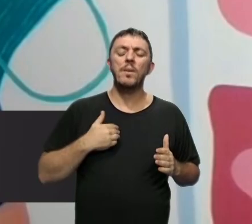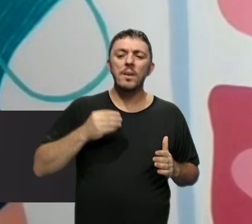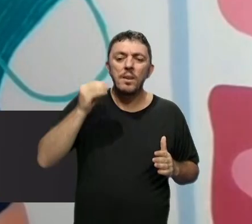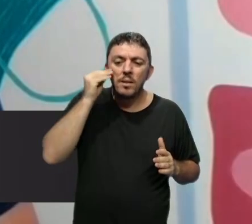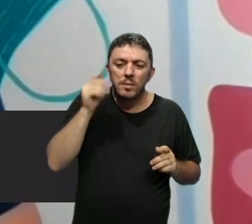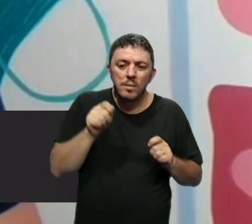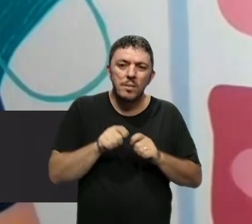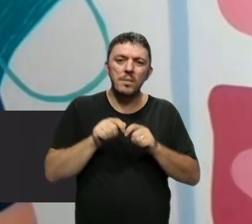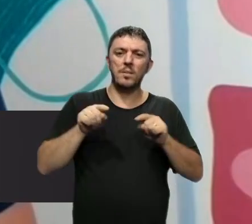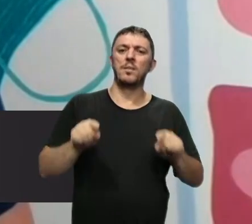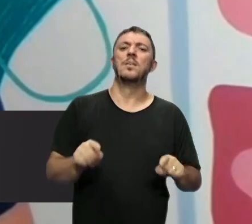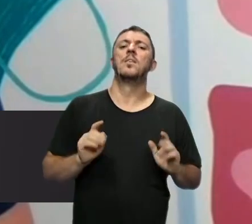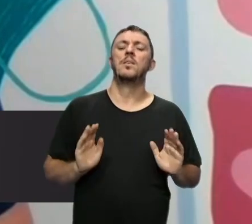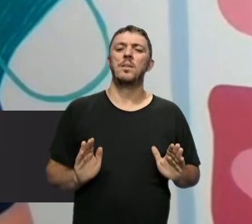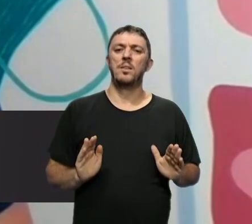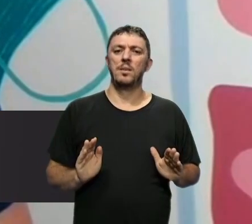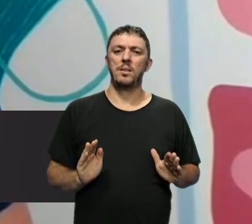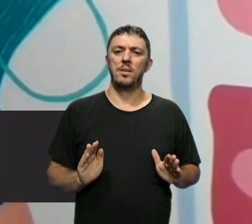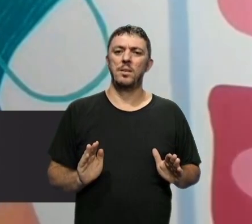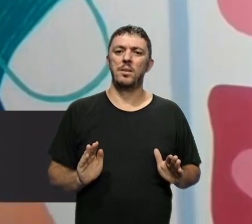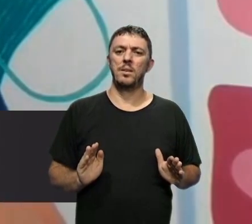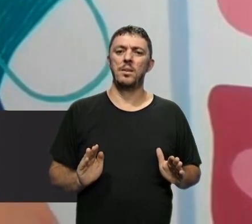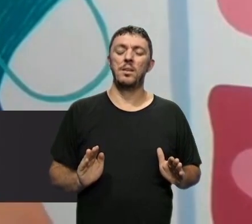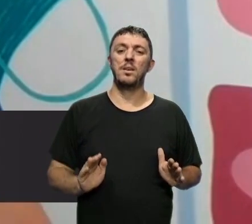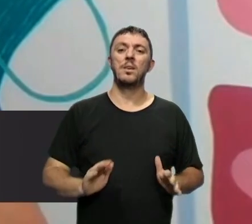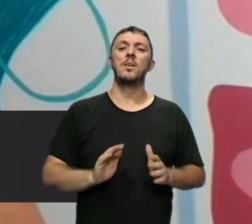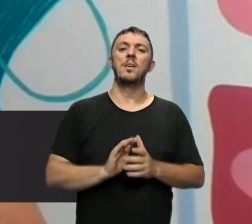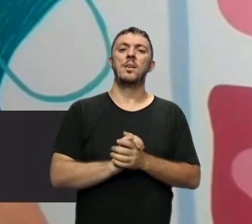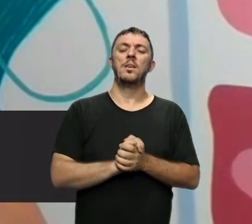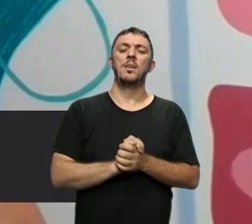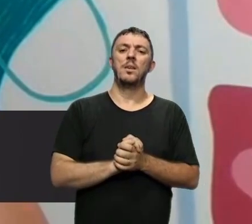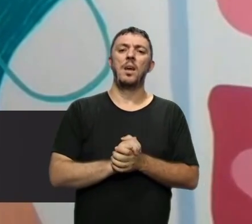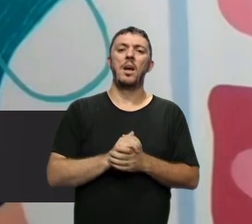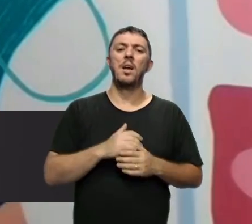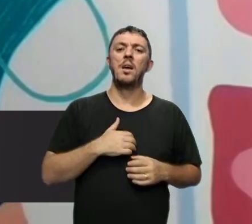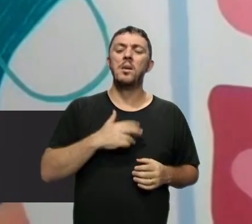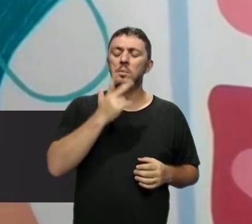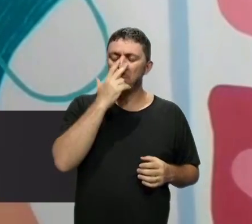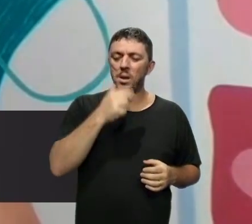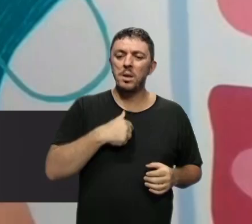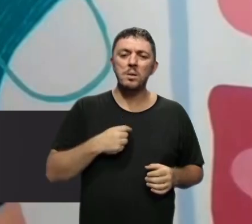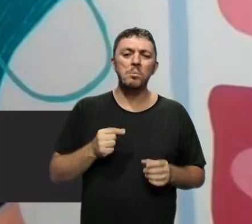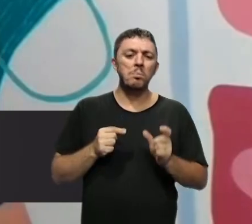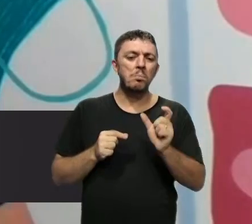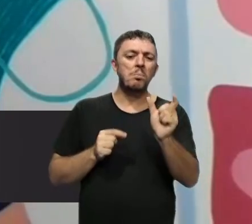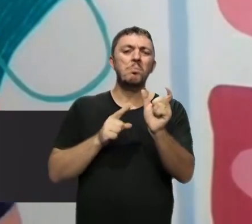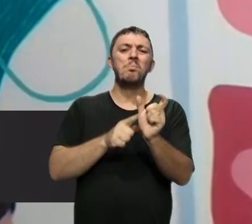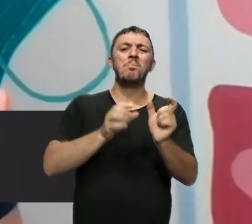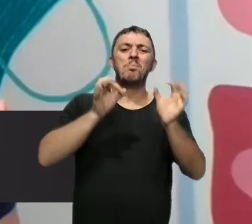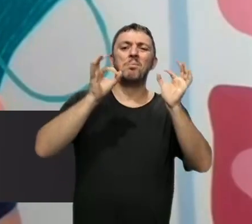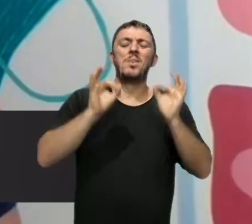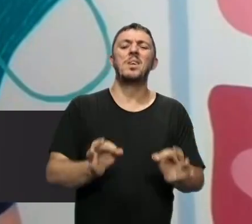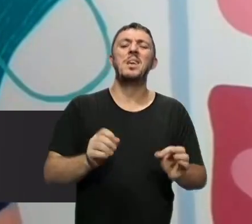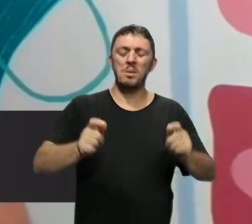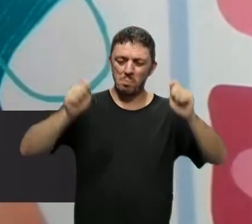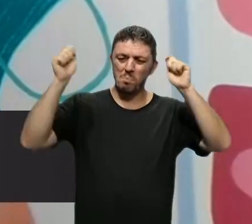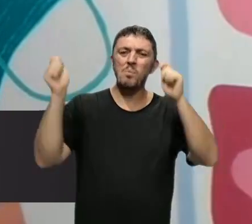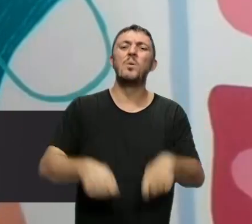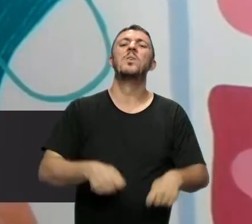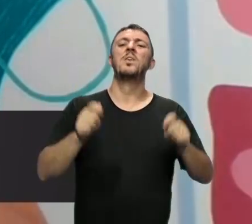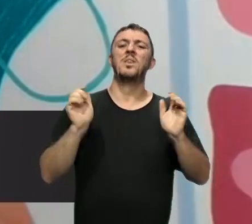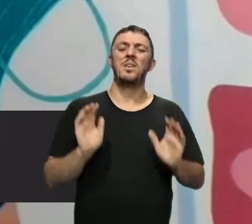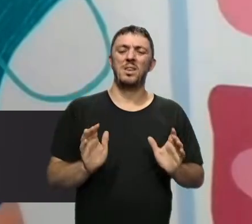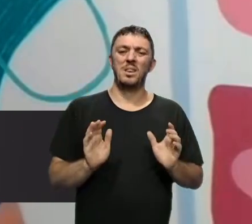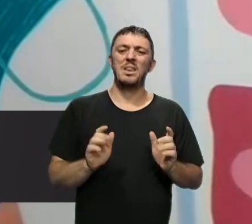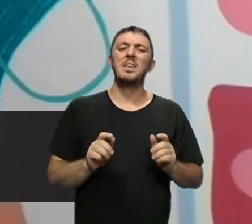fazer. Porque, para mim, uma palavra é certa. É possível.